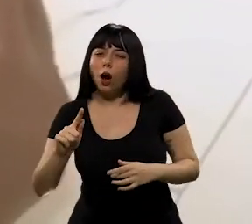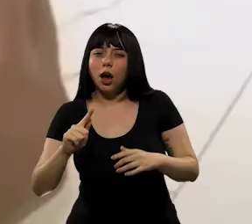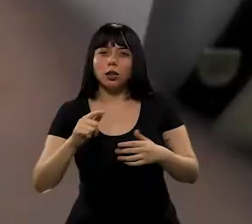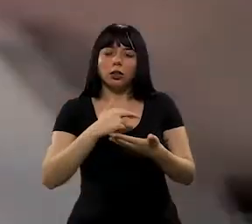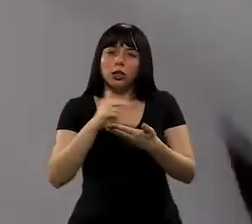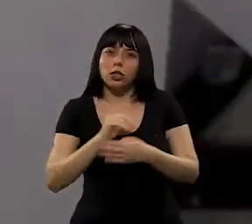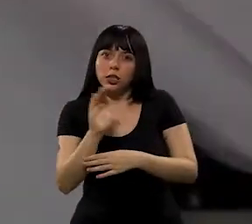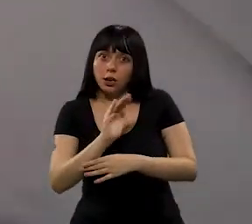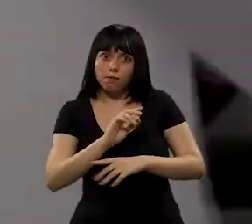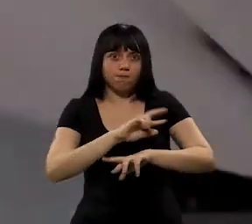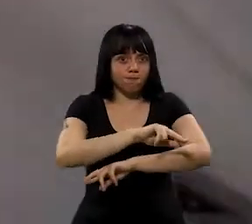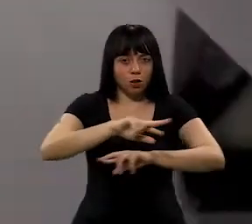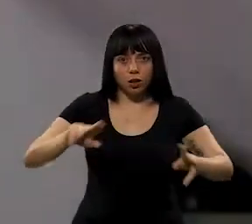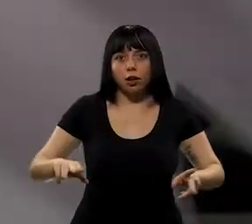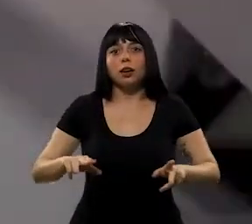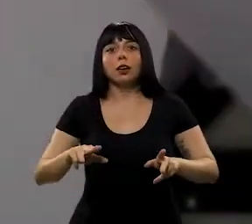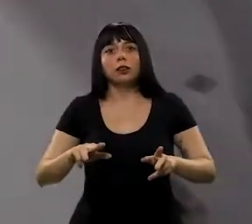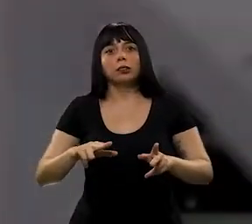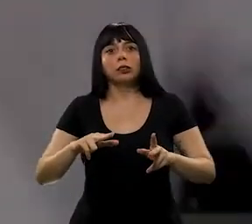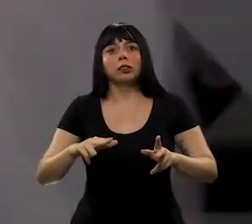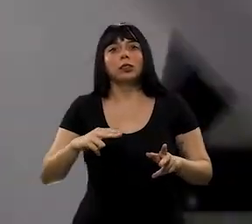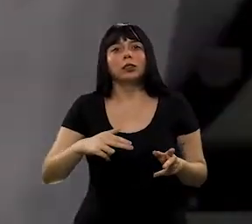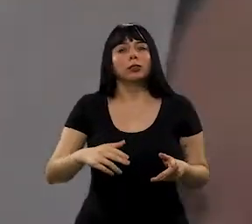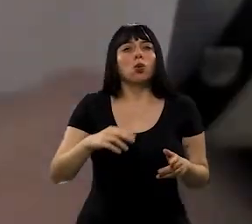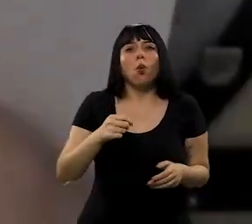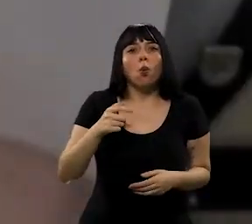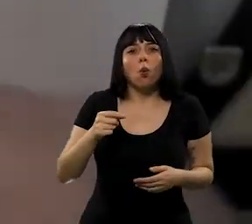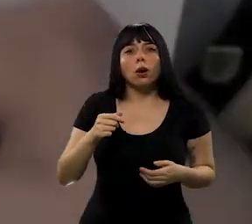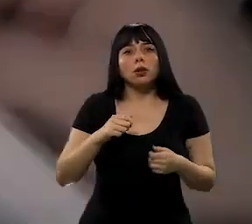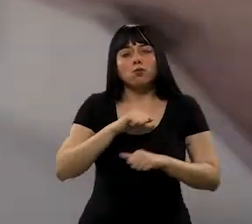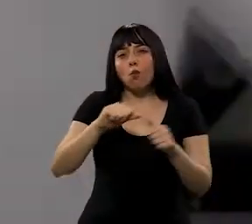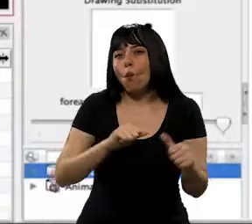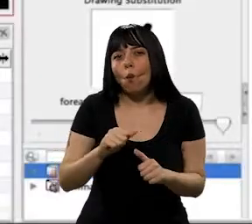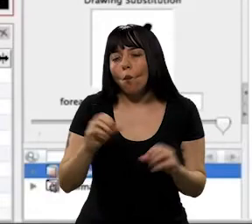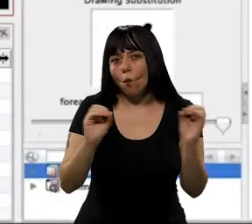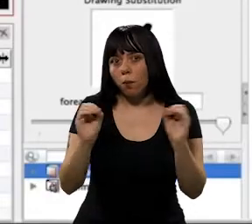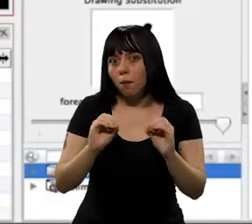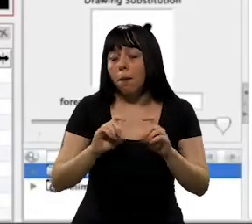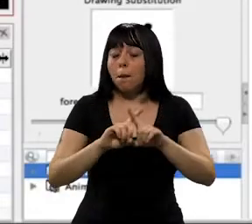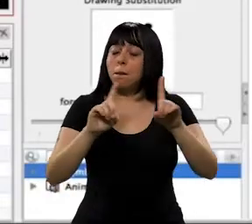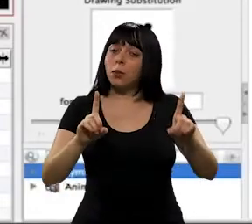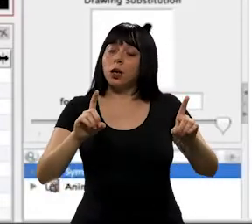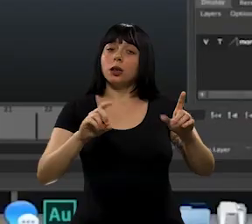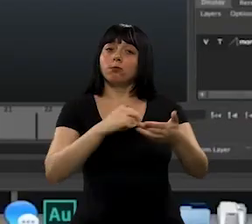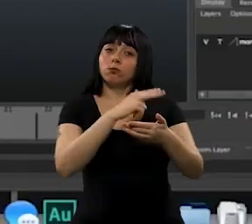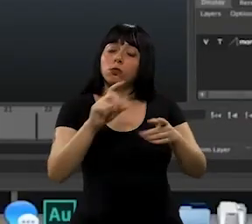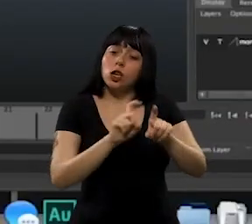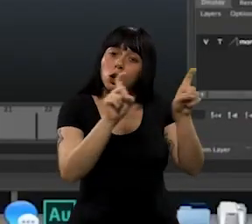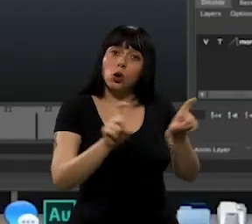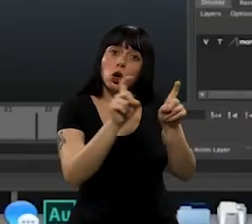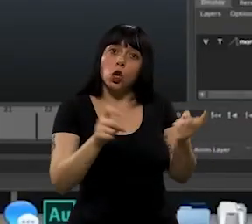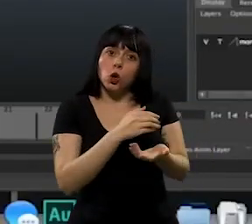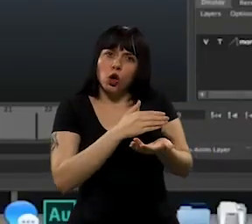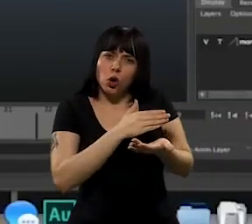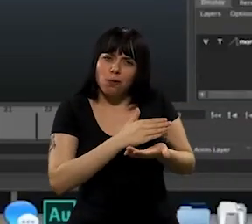animação, a produção comercial mantém um sistema bastante inalterado até o início dos anos 80, quando a animação por computação gráfica começa a ganhar